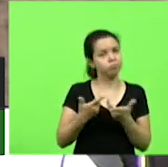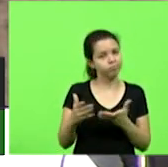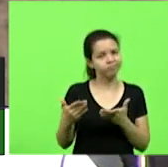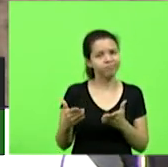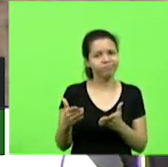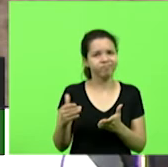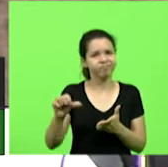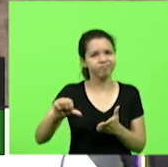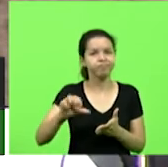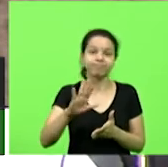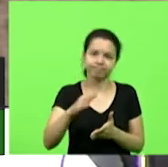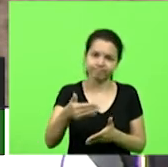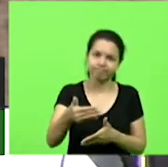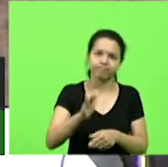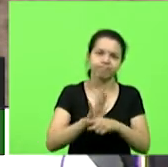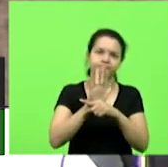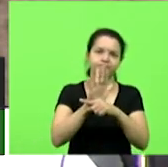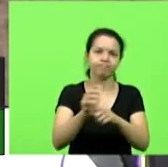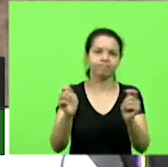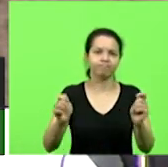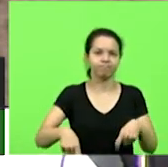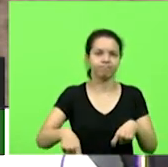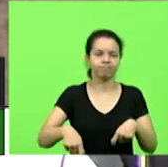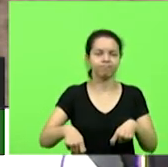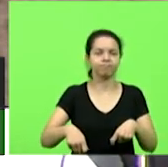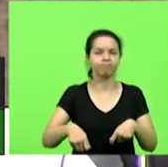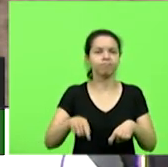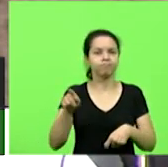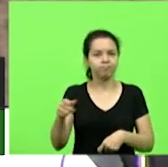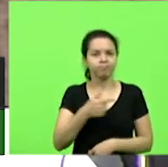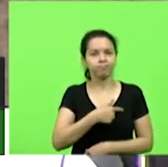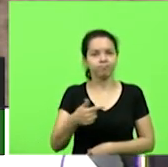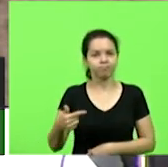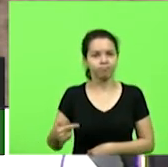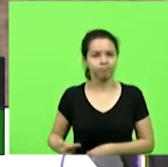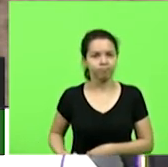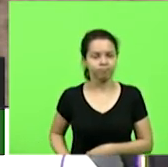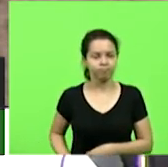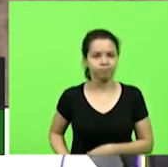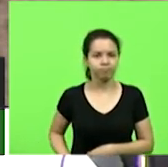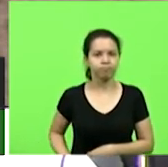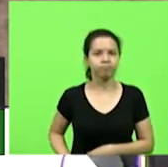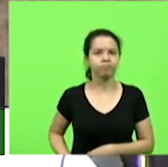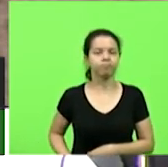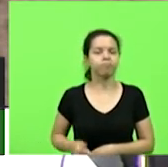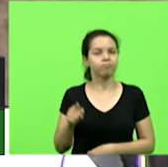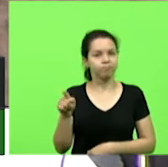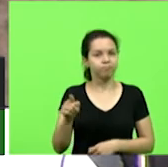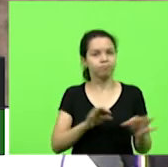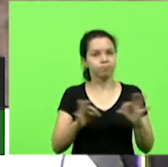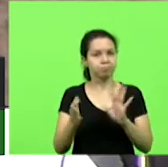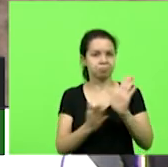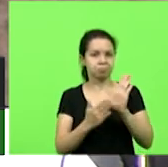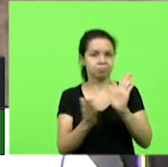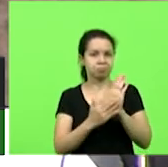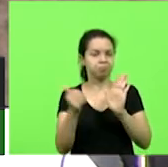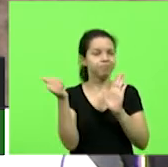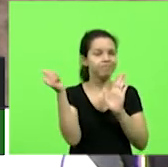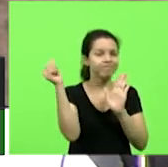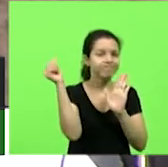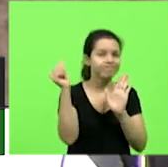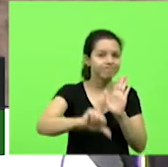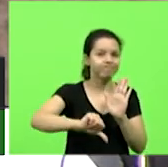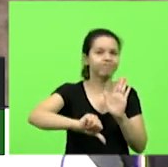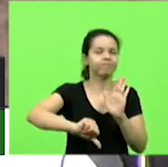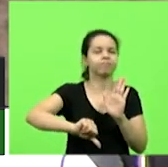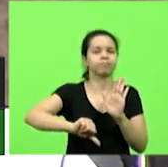ajudar. E o governador faz essa proposta pior do que da de 2017.